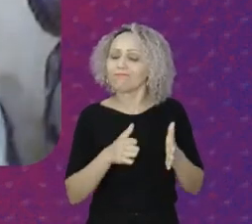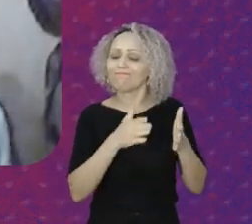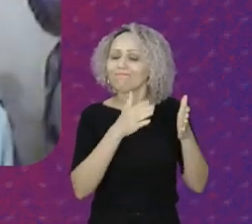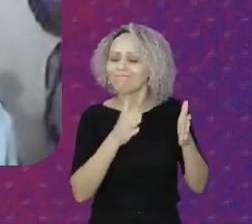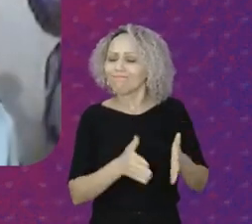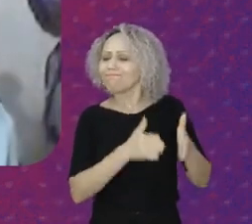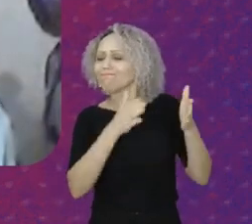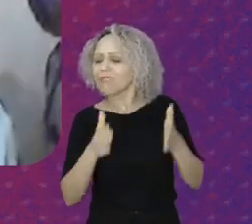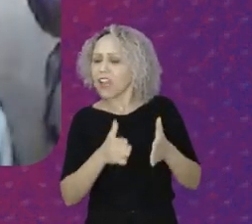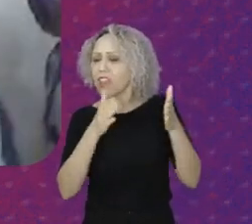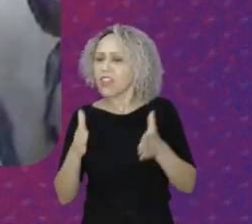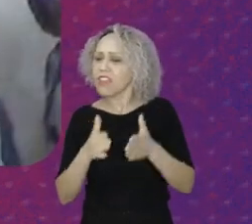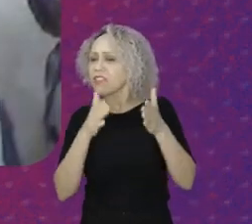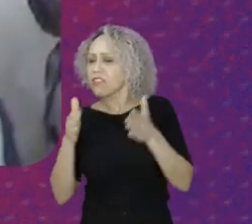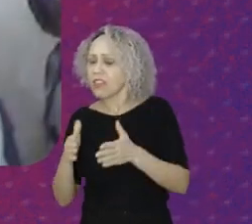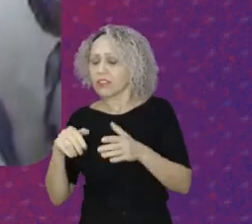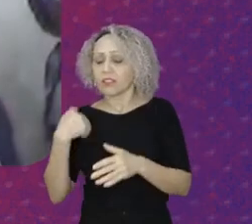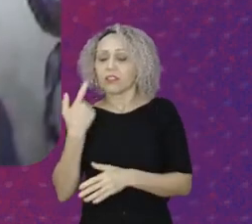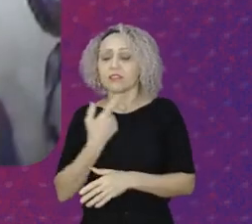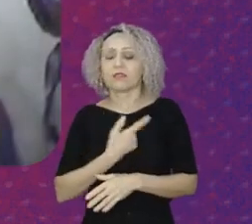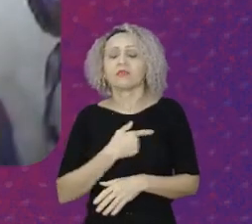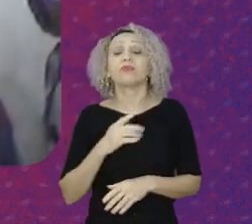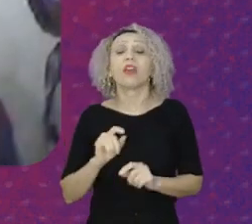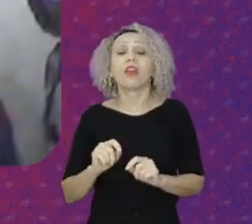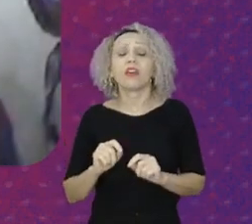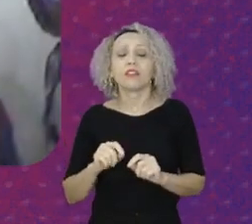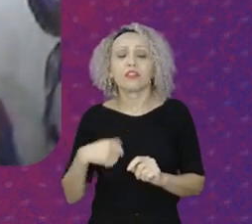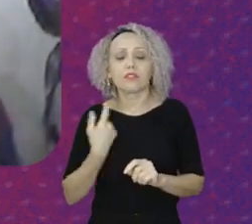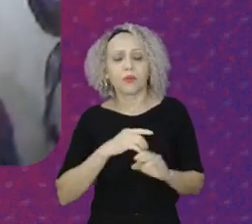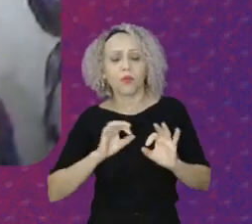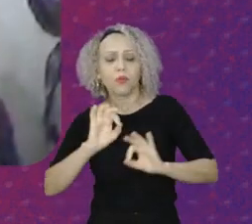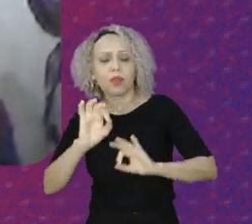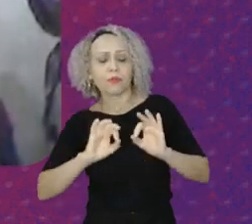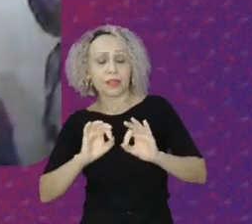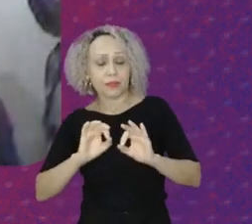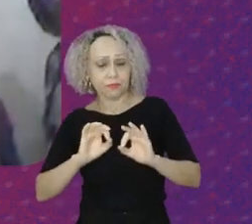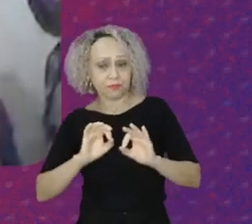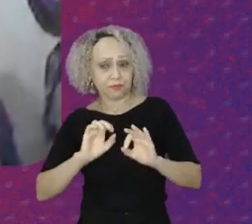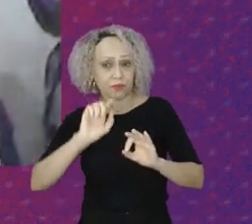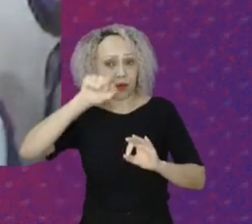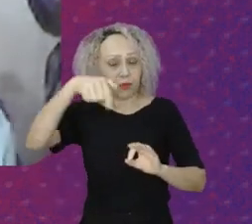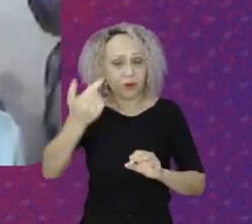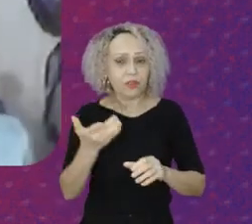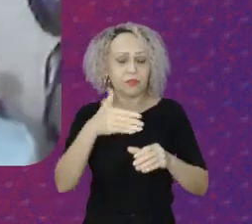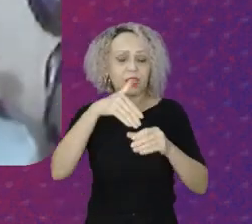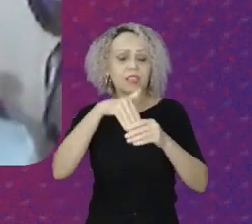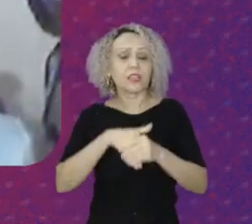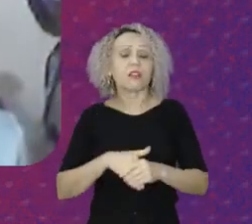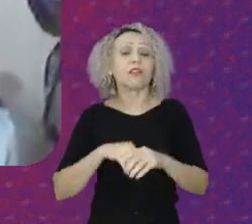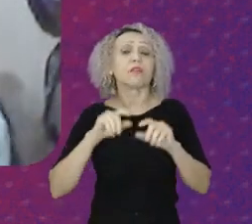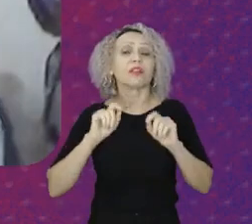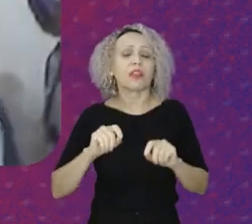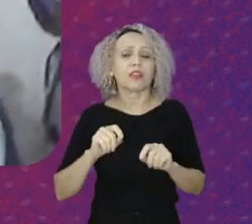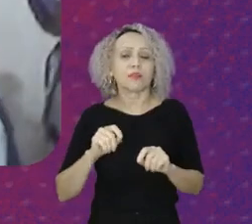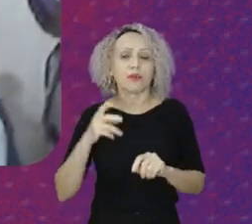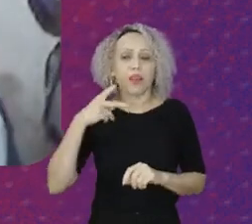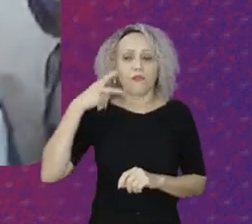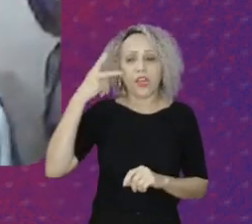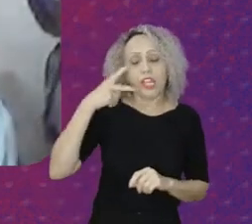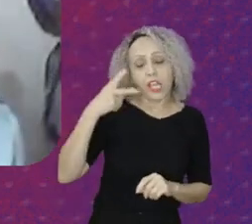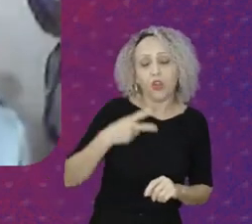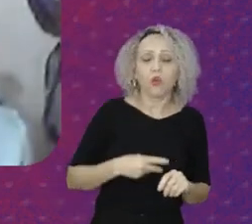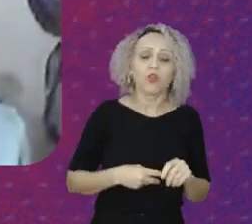temos que começar a nos preparar. A próxima eleição será para vereadores,